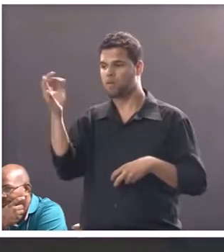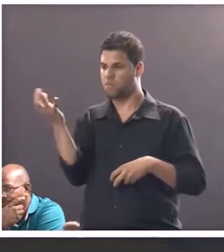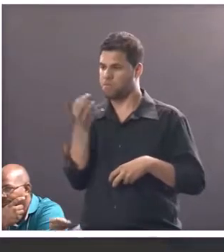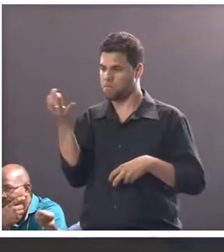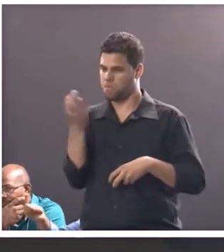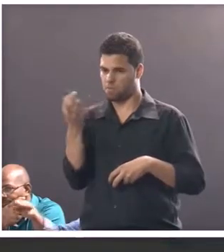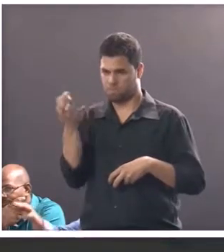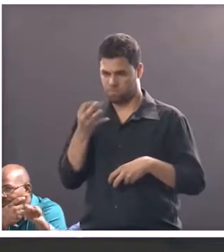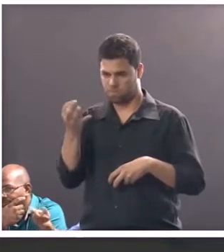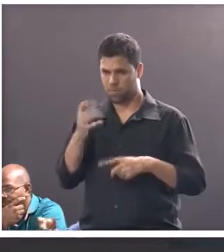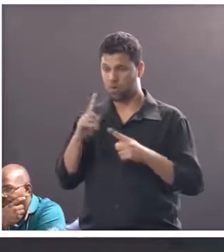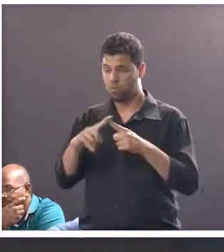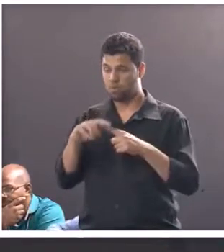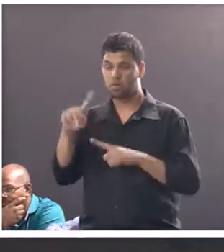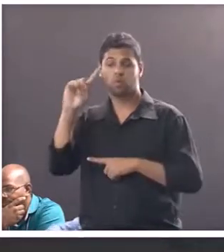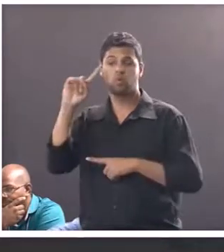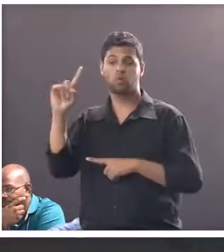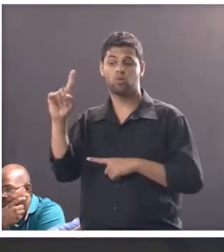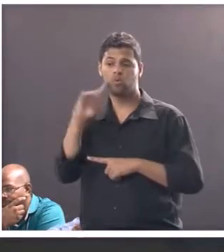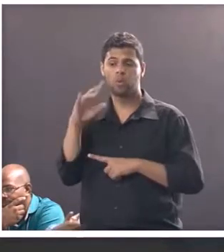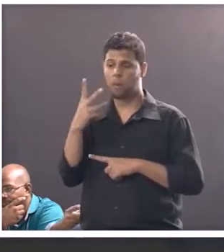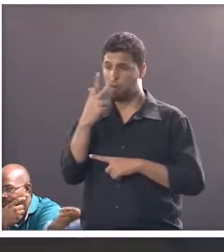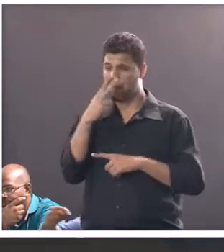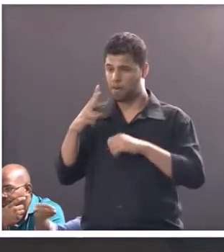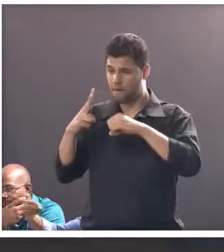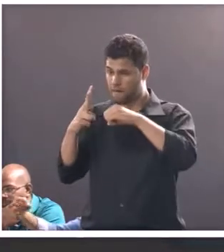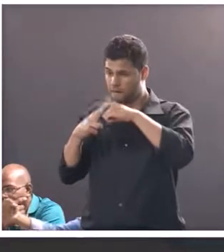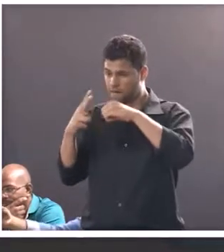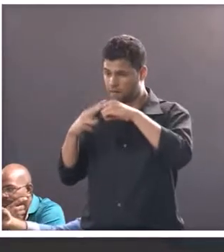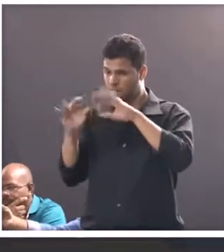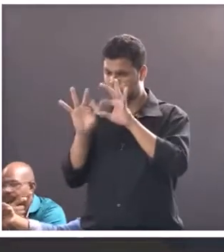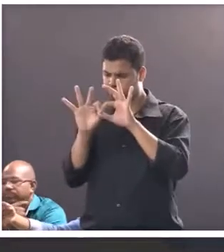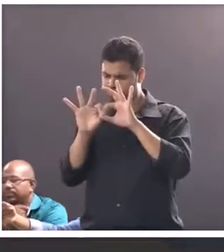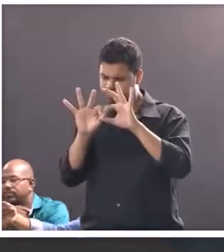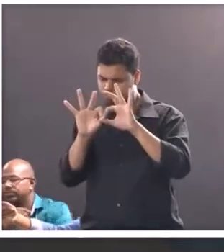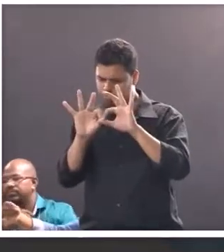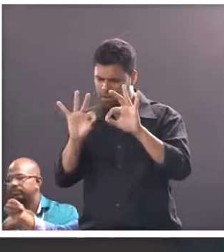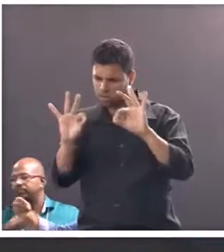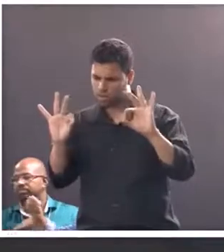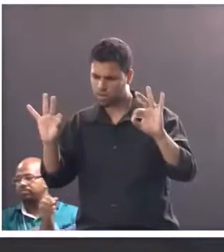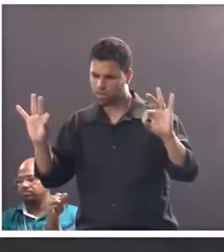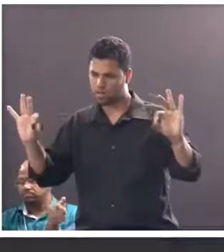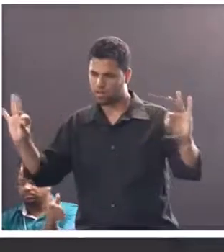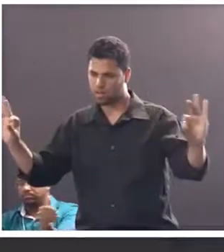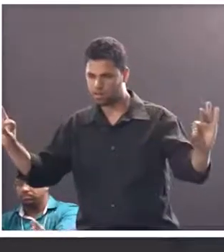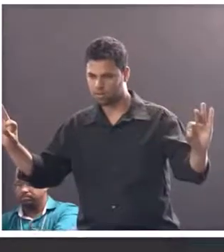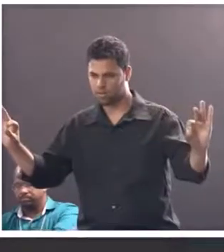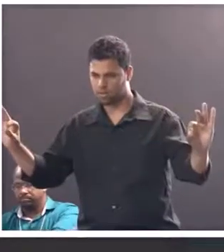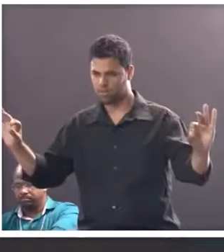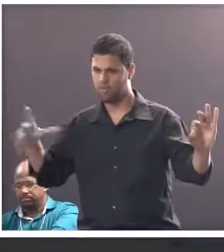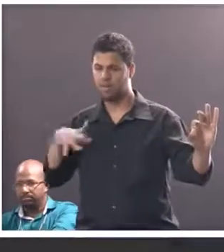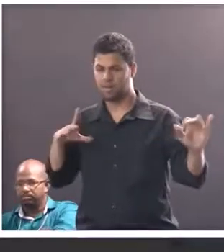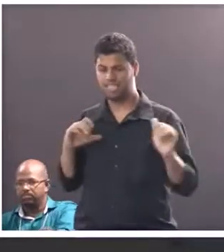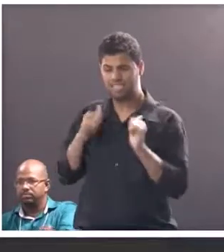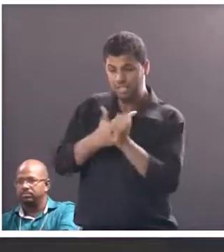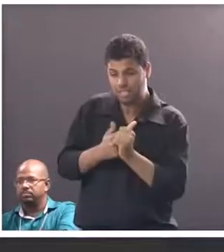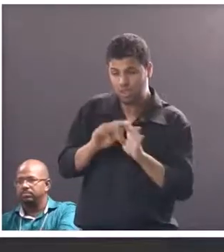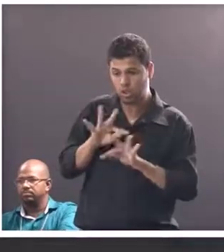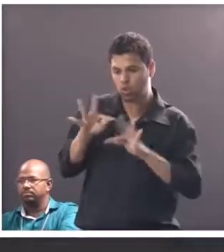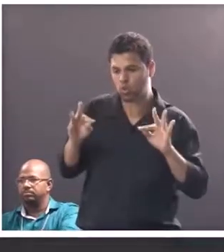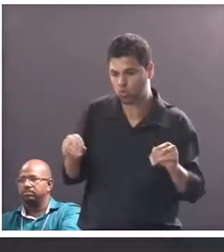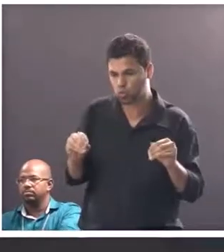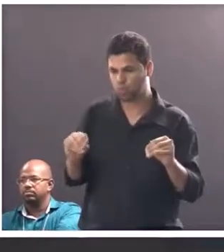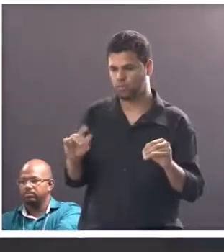está estendendo aquele verbo ali, ele está dando uma ação prolongada na fala dele. E a gente não consegue alcançar